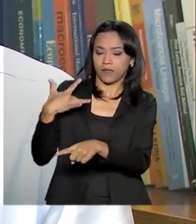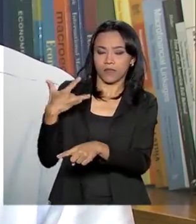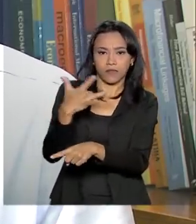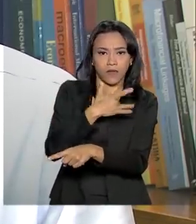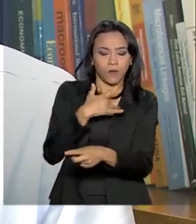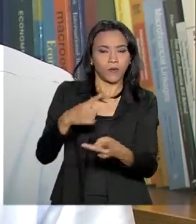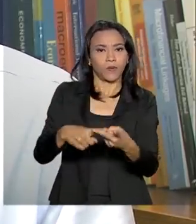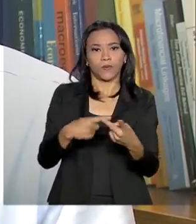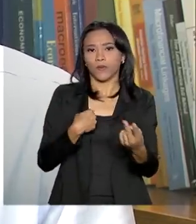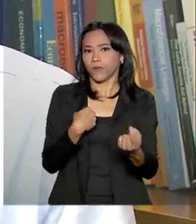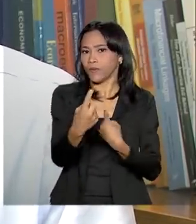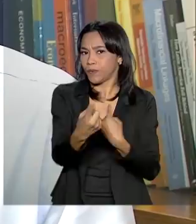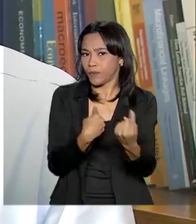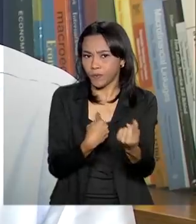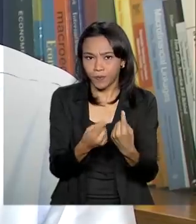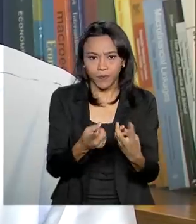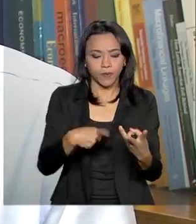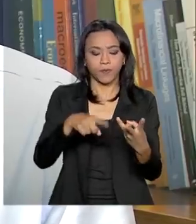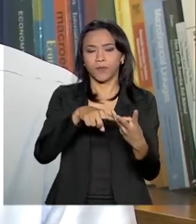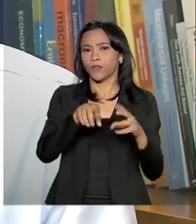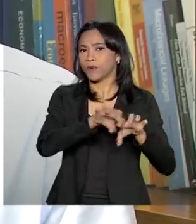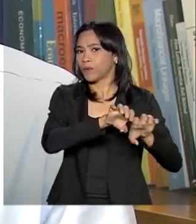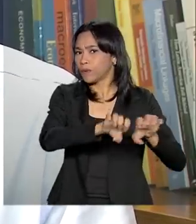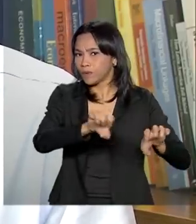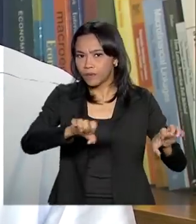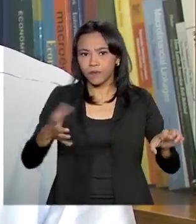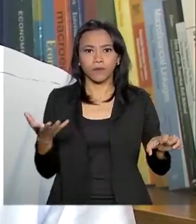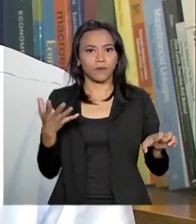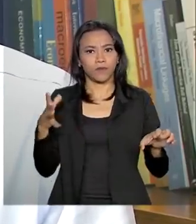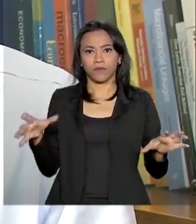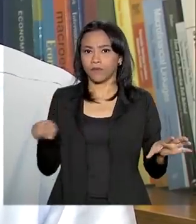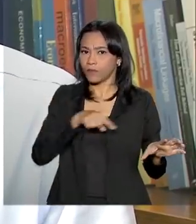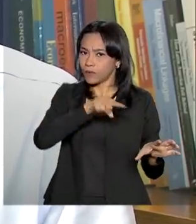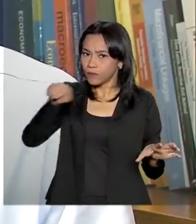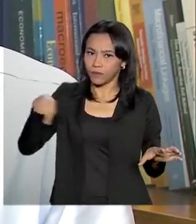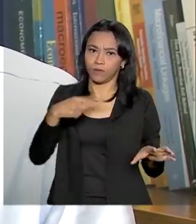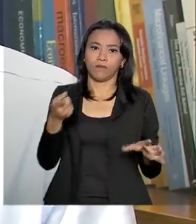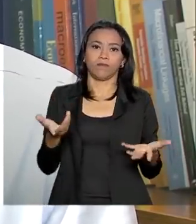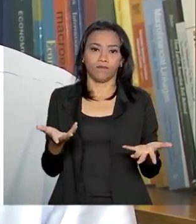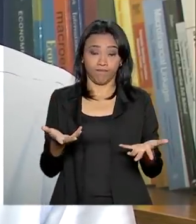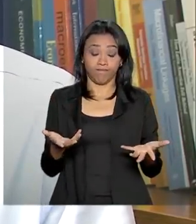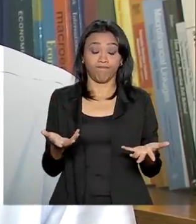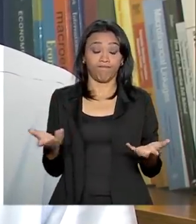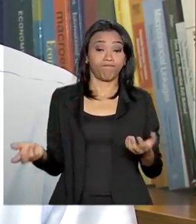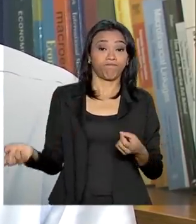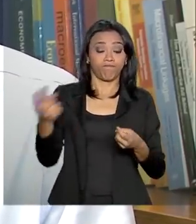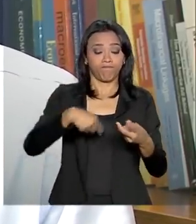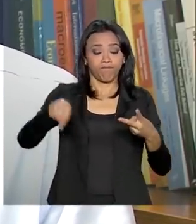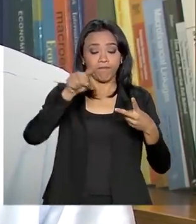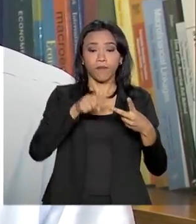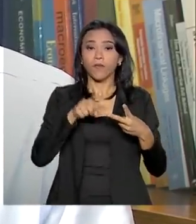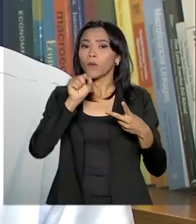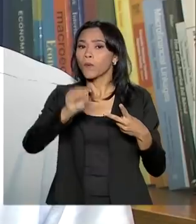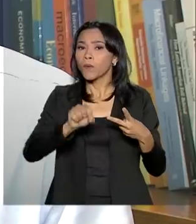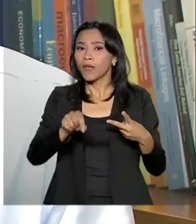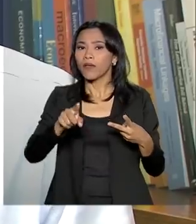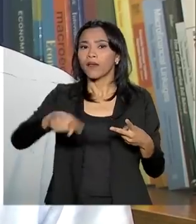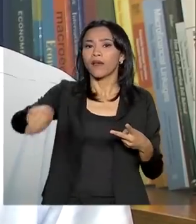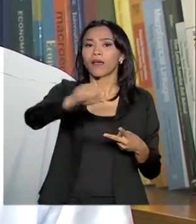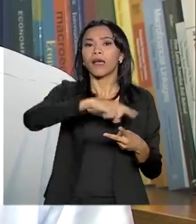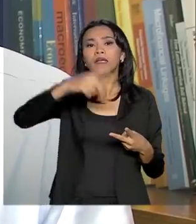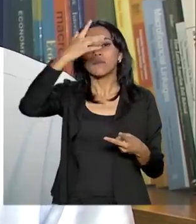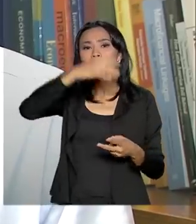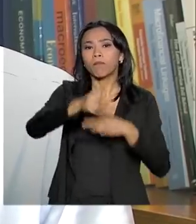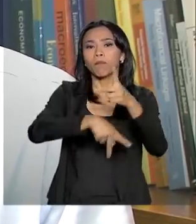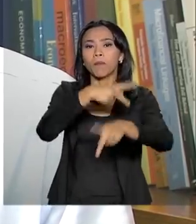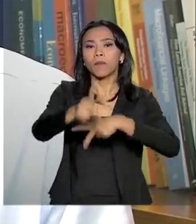mobilidade urbana, com investimento em infraestrutura, bem-estar social em geral para a sociedade. O segundo motivo é o envelhecimento